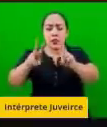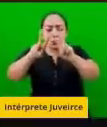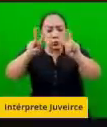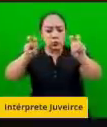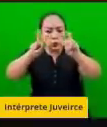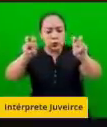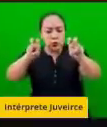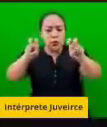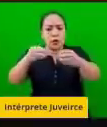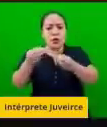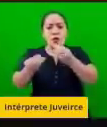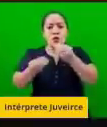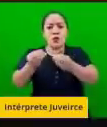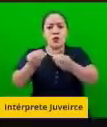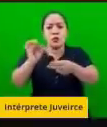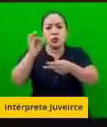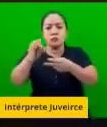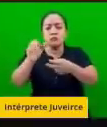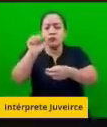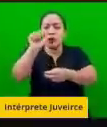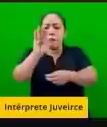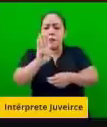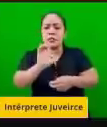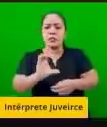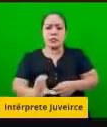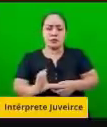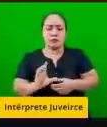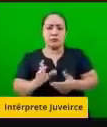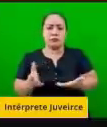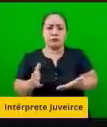alternativas. Pode passar, por favor.